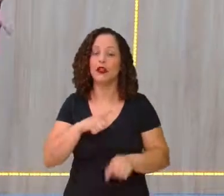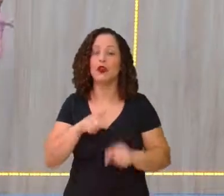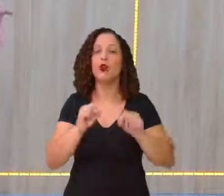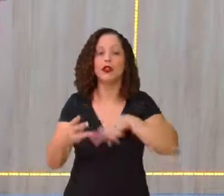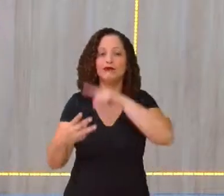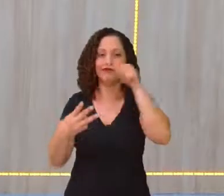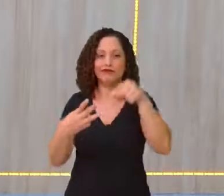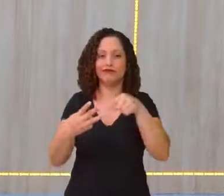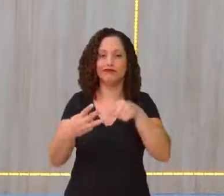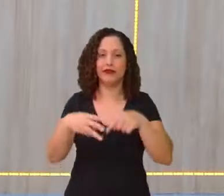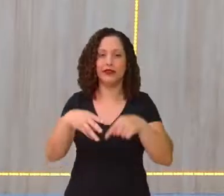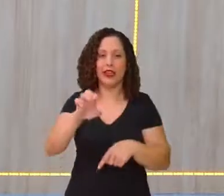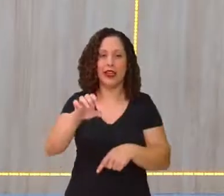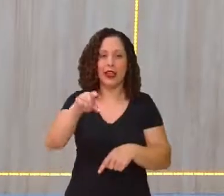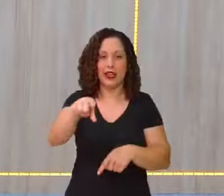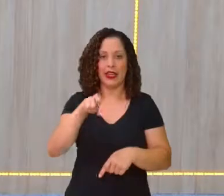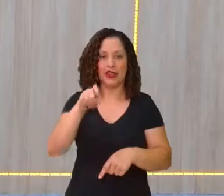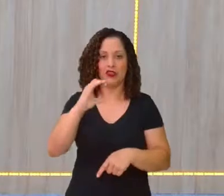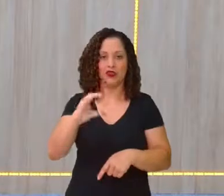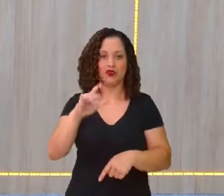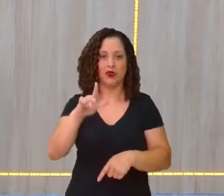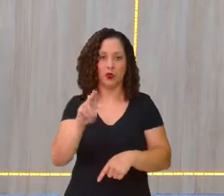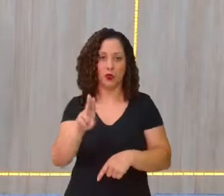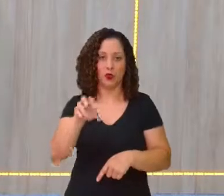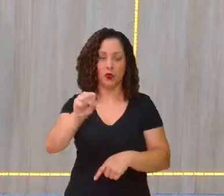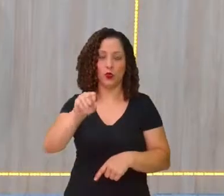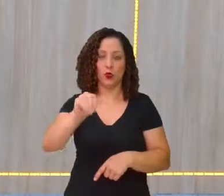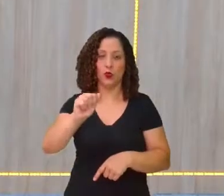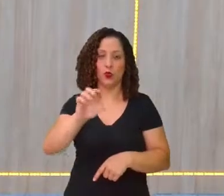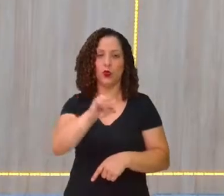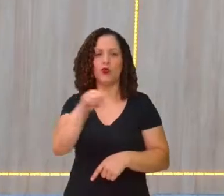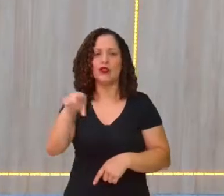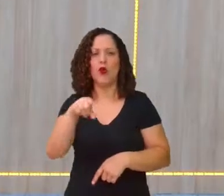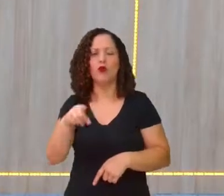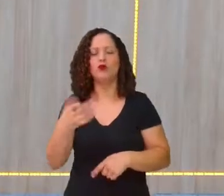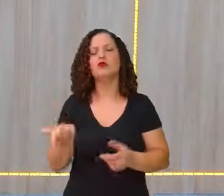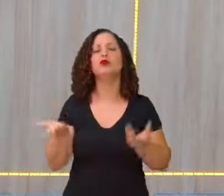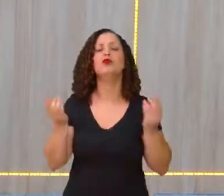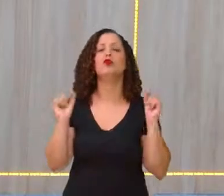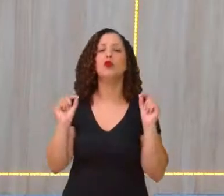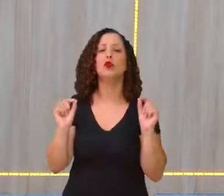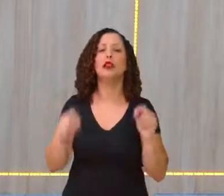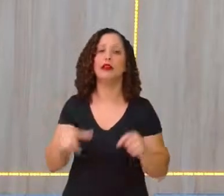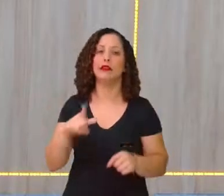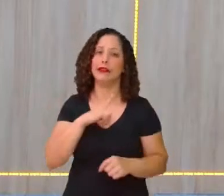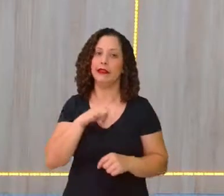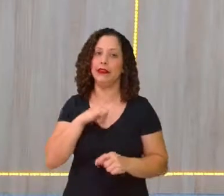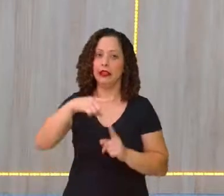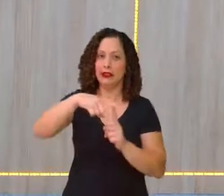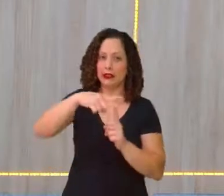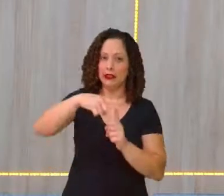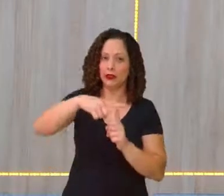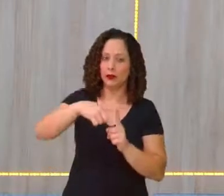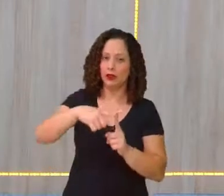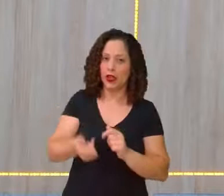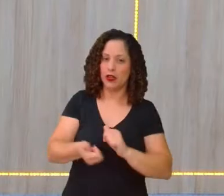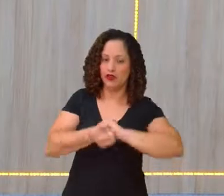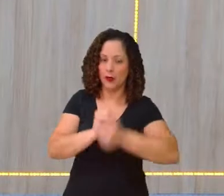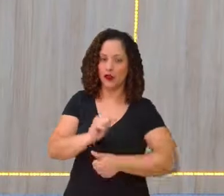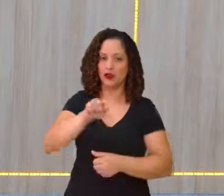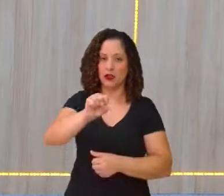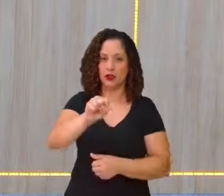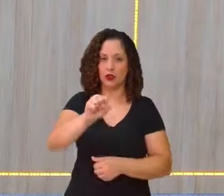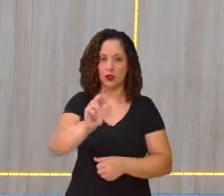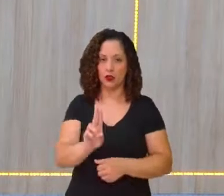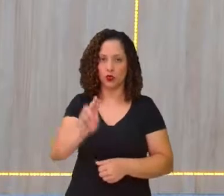da exclusão de um determinado espaço. Nós temos aí um esporte chamado sumô, que talvez vocês não